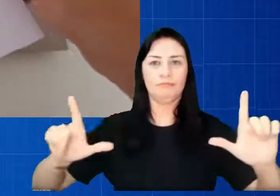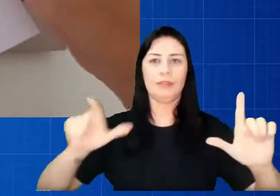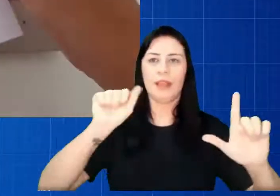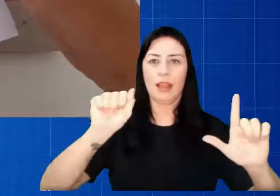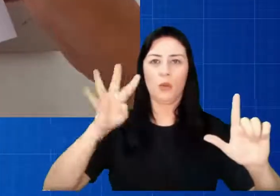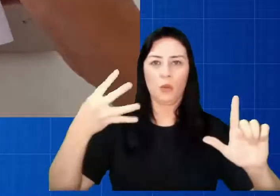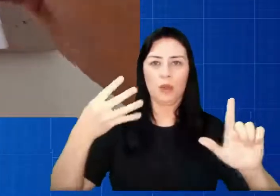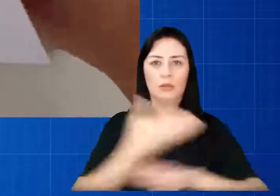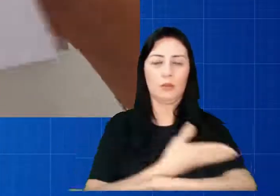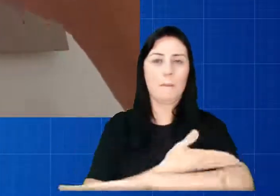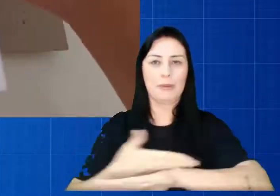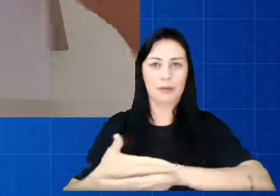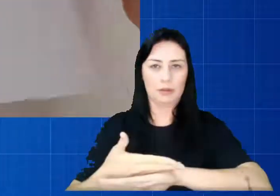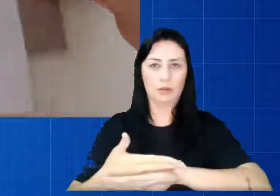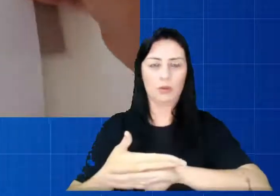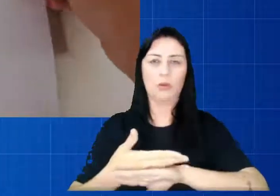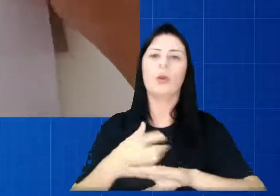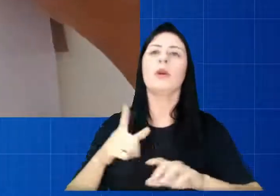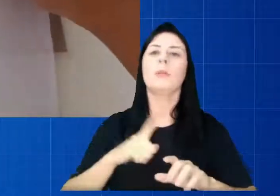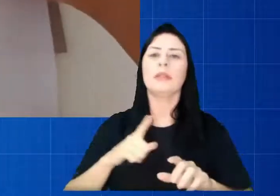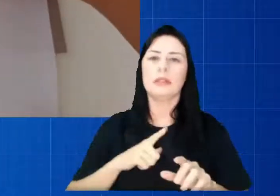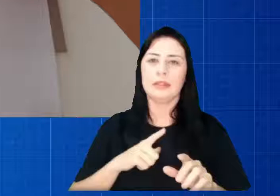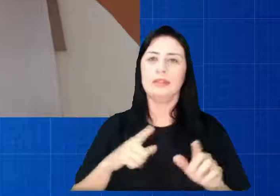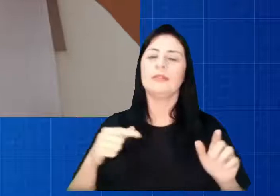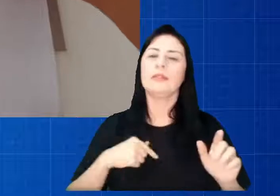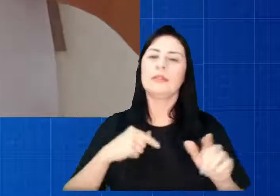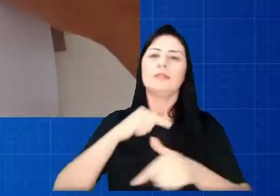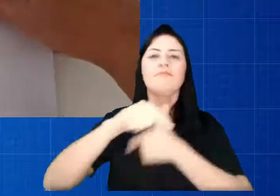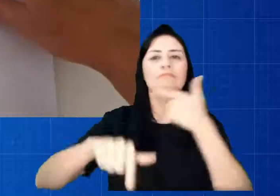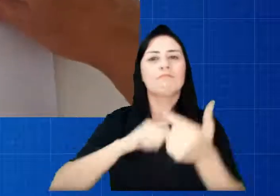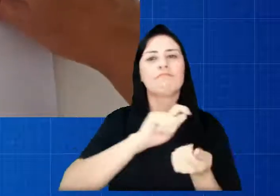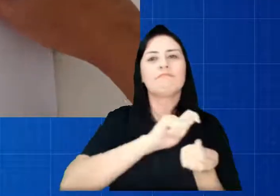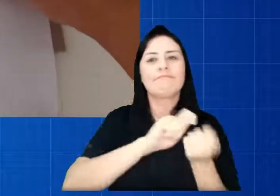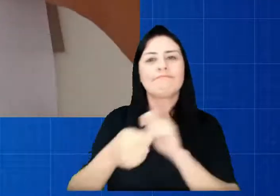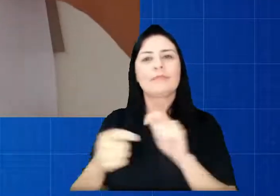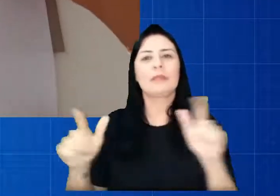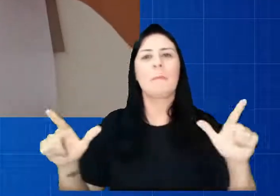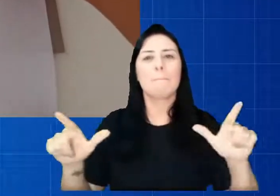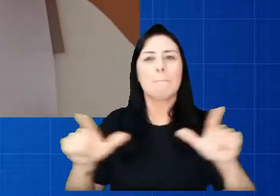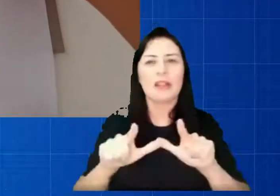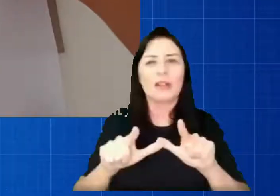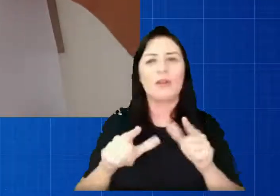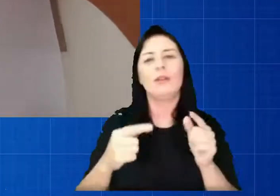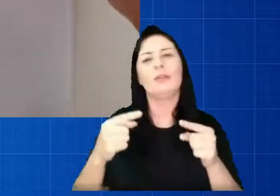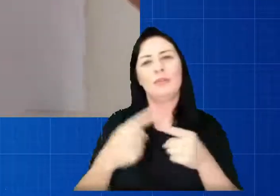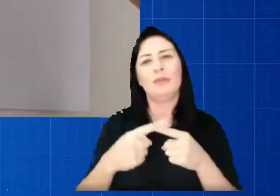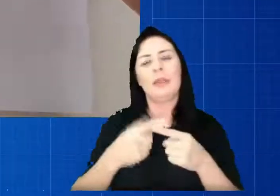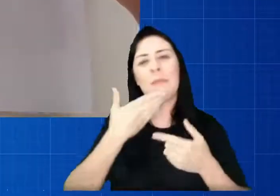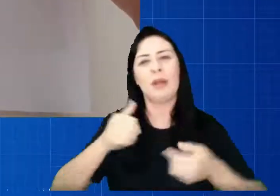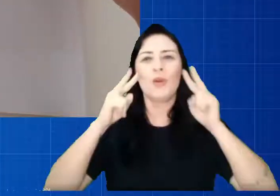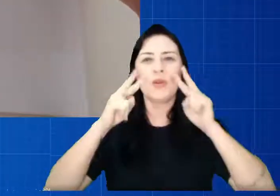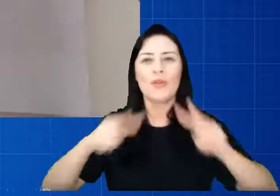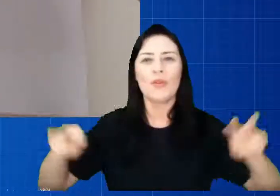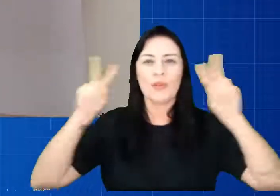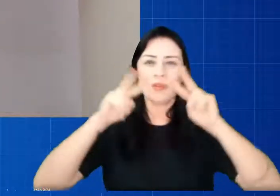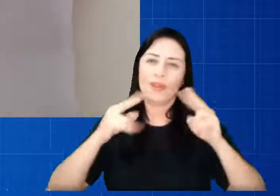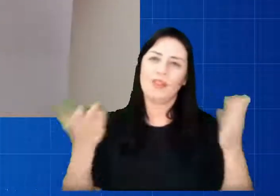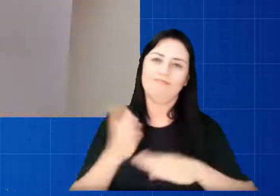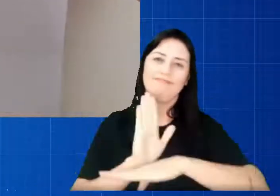enxergar dentro do nosso vídeo educativo. Dobrando exatamente ao meio, eu consigo traçar